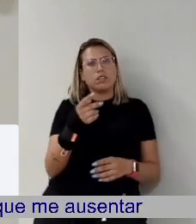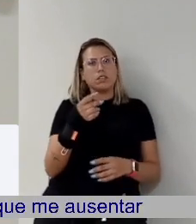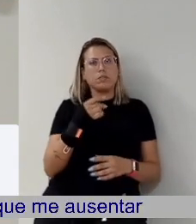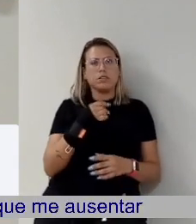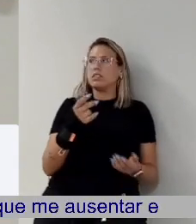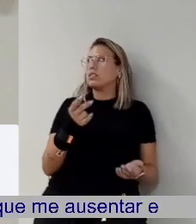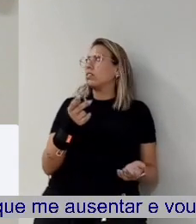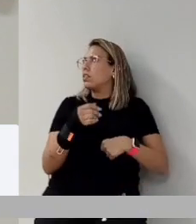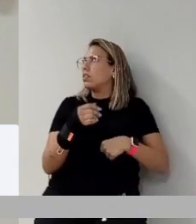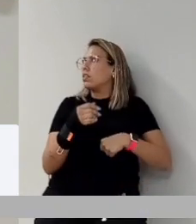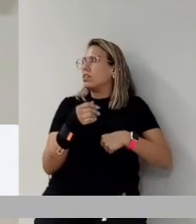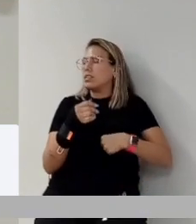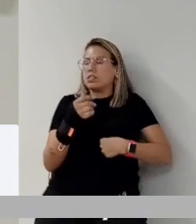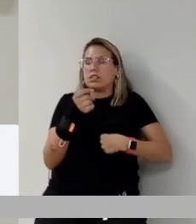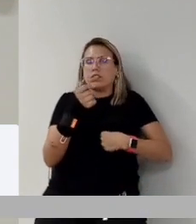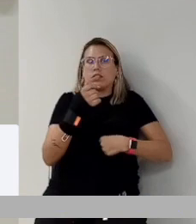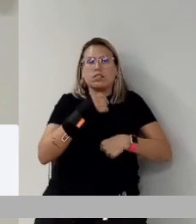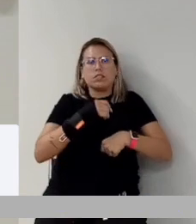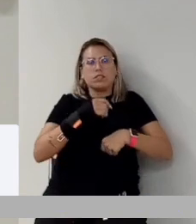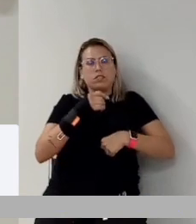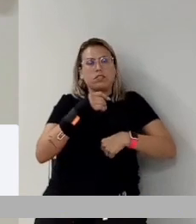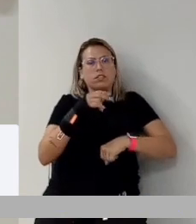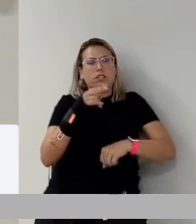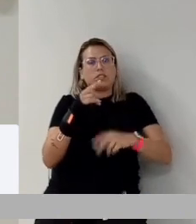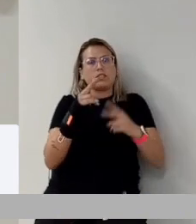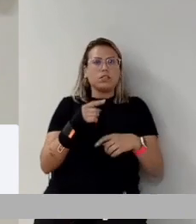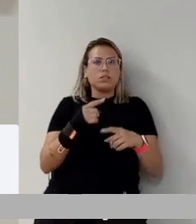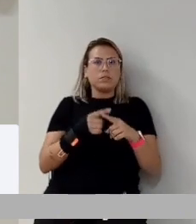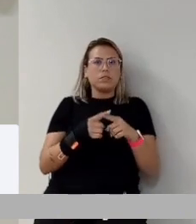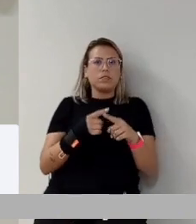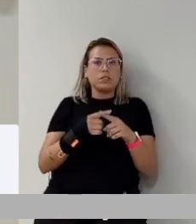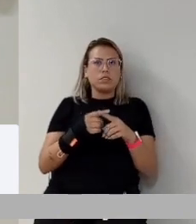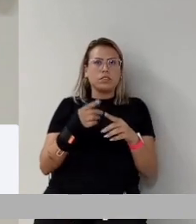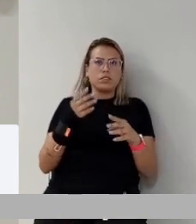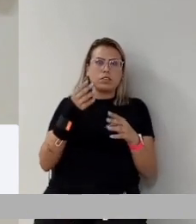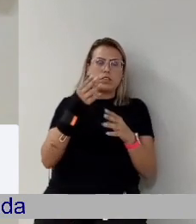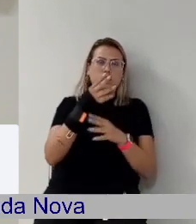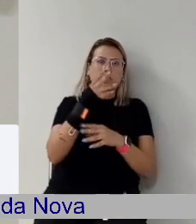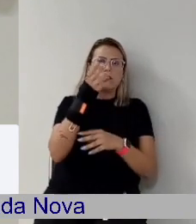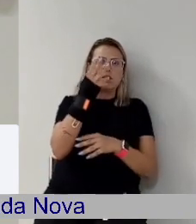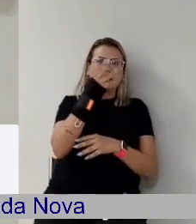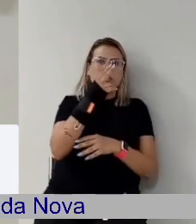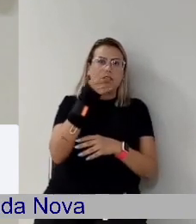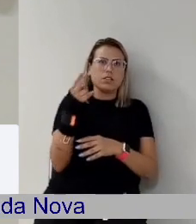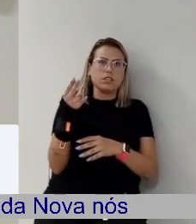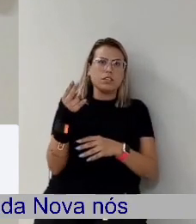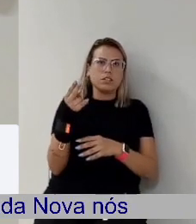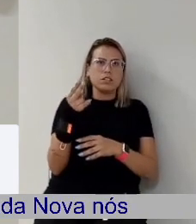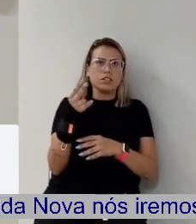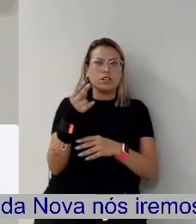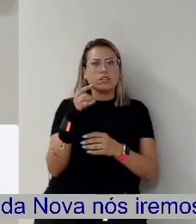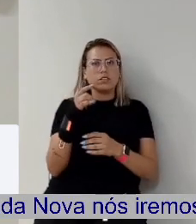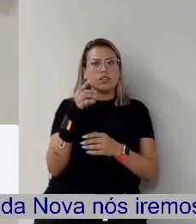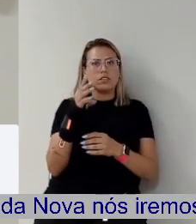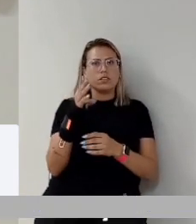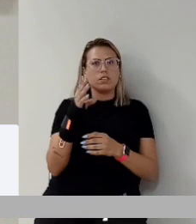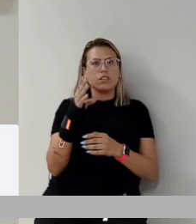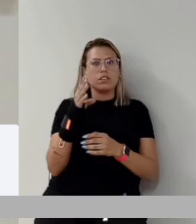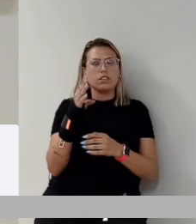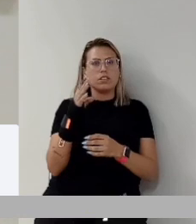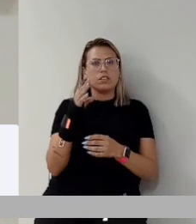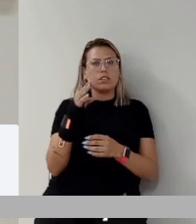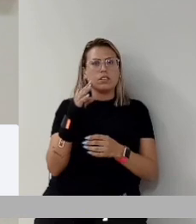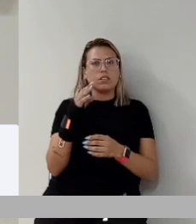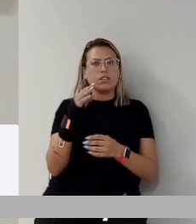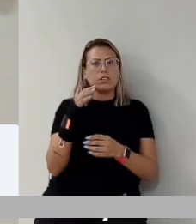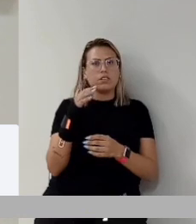e vou ficar de forma remota porque eu irei lá na cidade de mourada Nova na Irei só apenas votar então